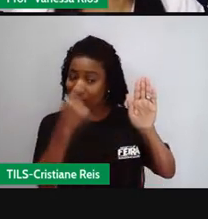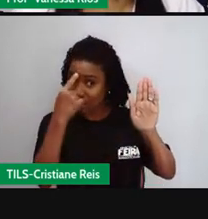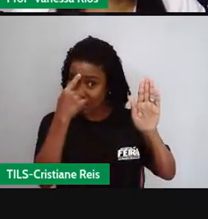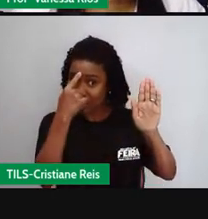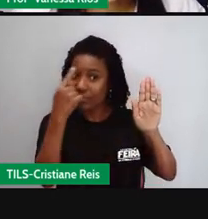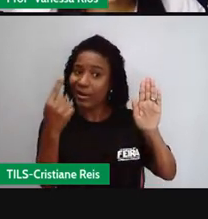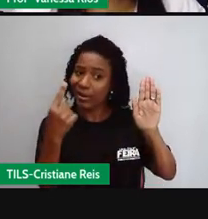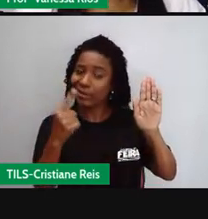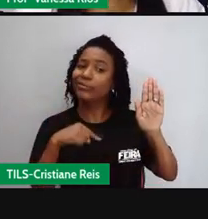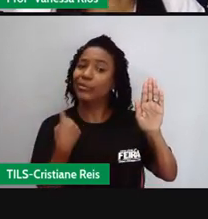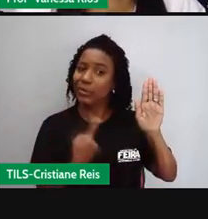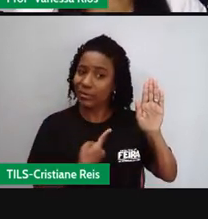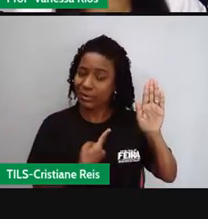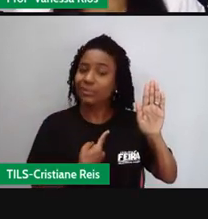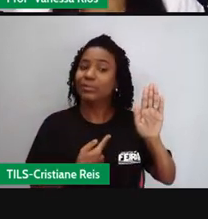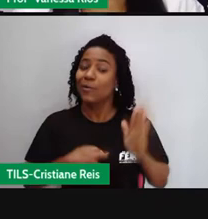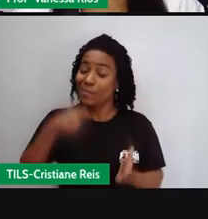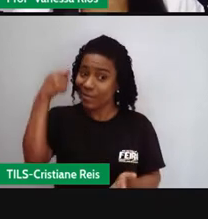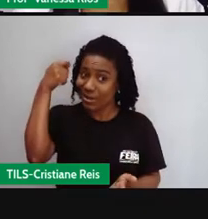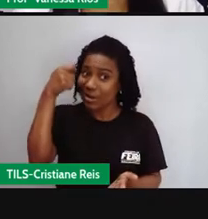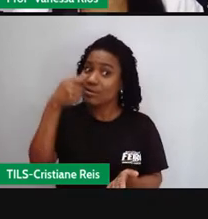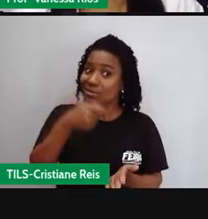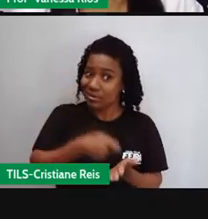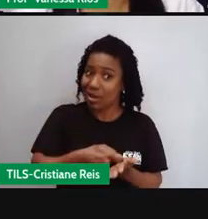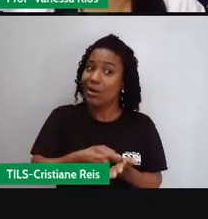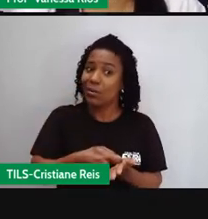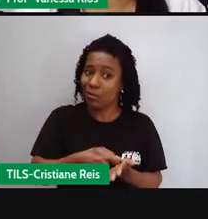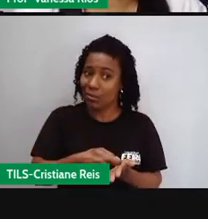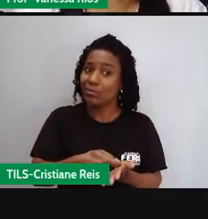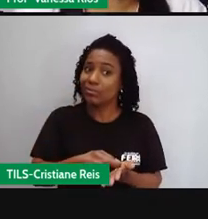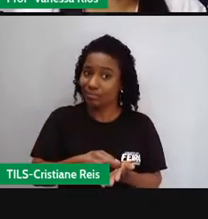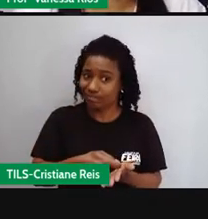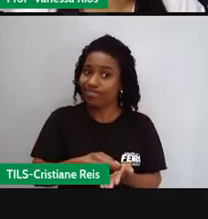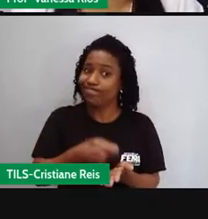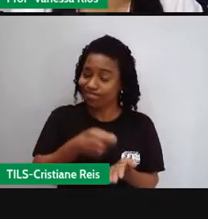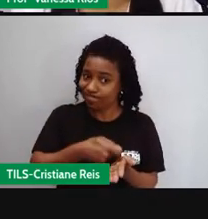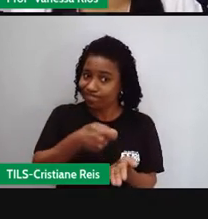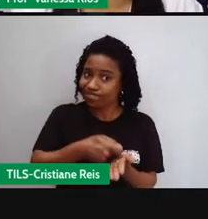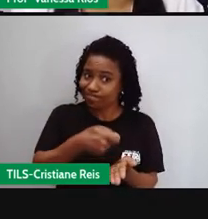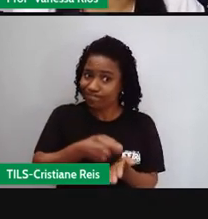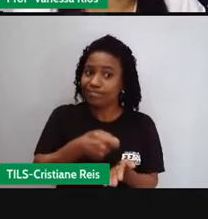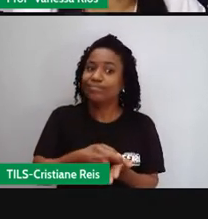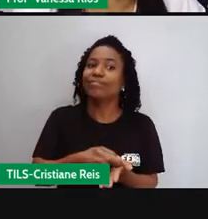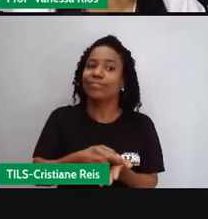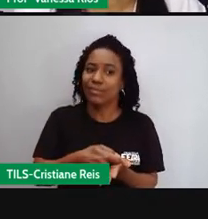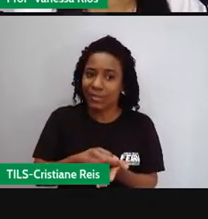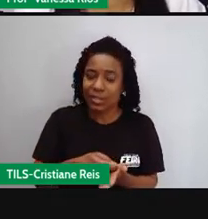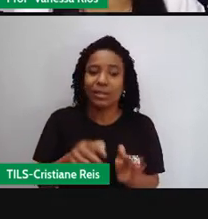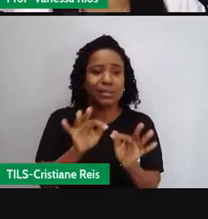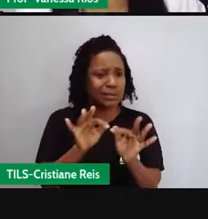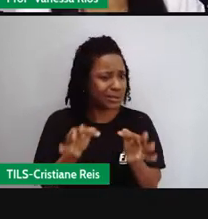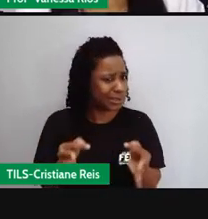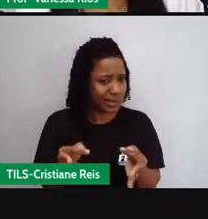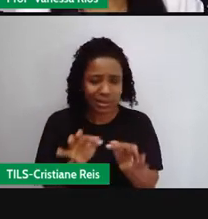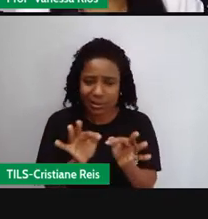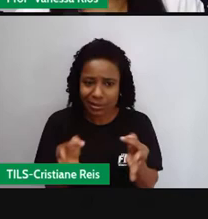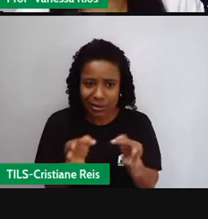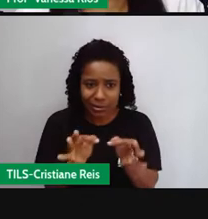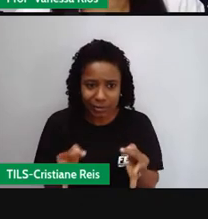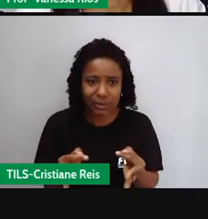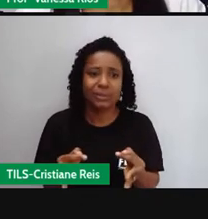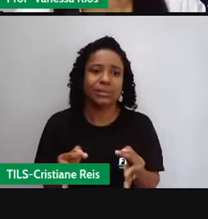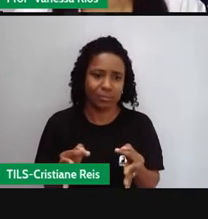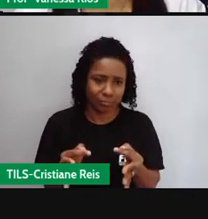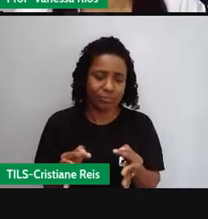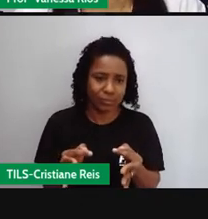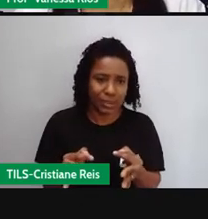aí obrigações que a gente precisa cumprir. Obrigações simples do dia a dia e obrigações também,